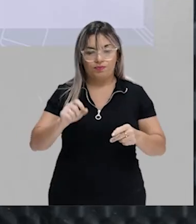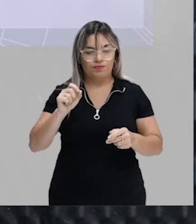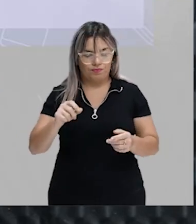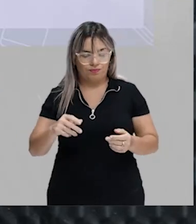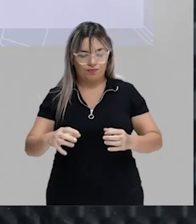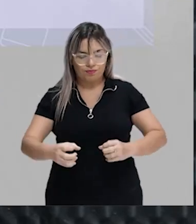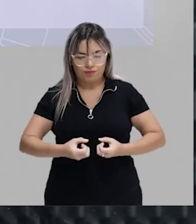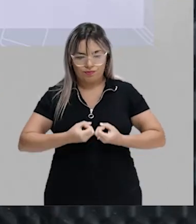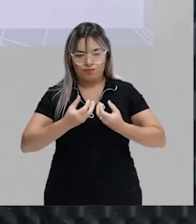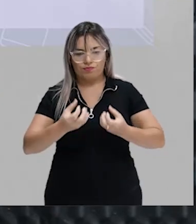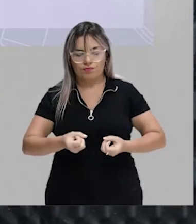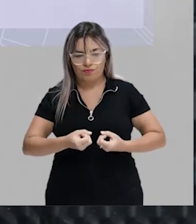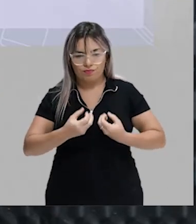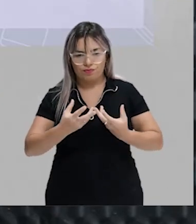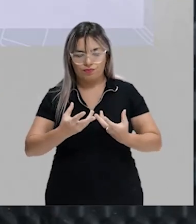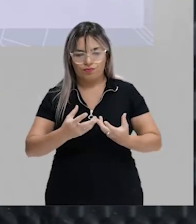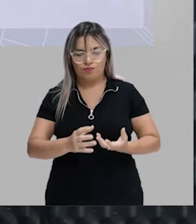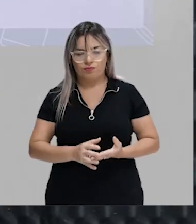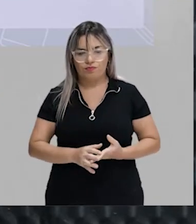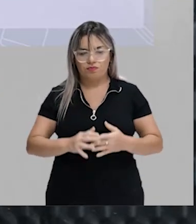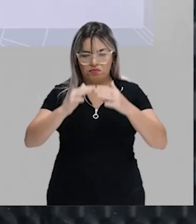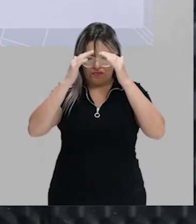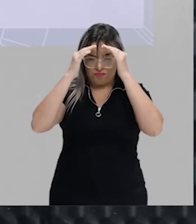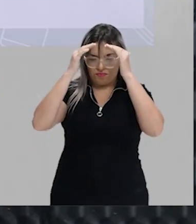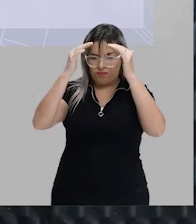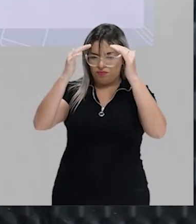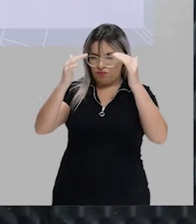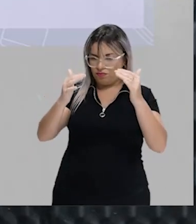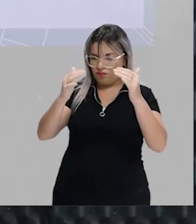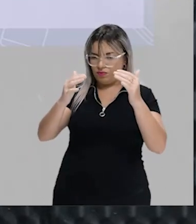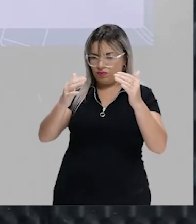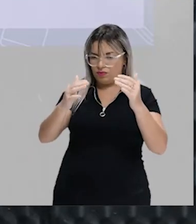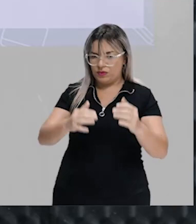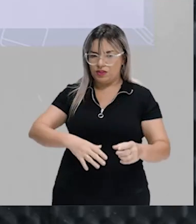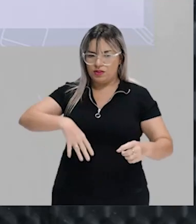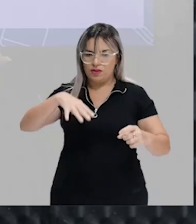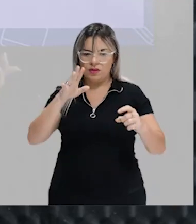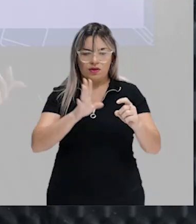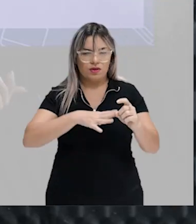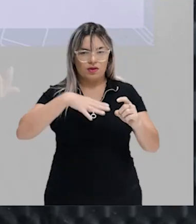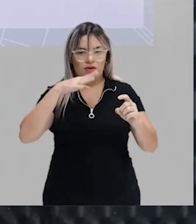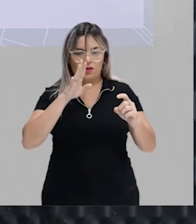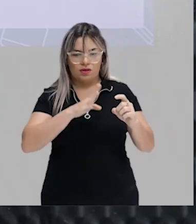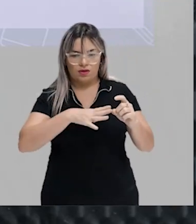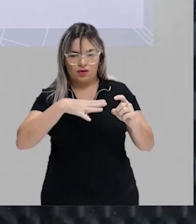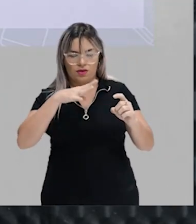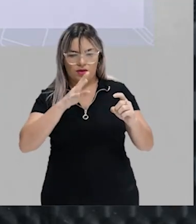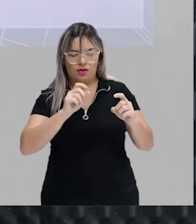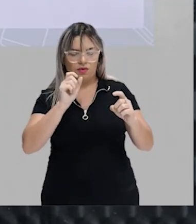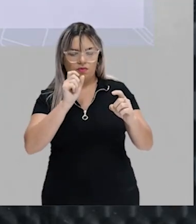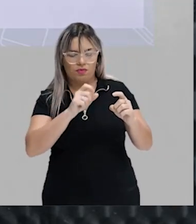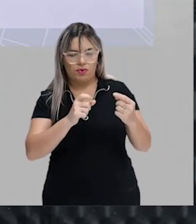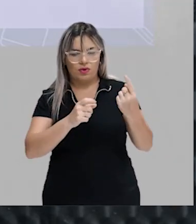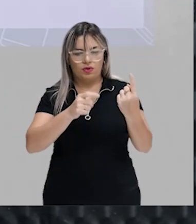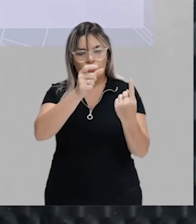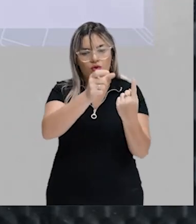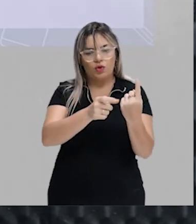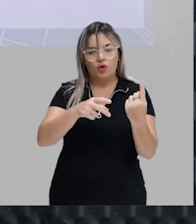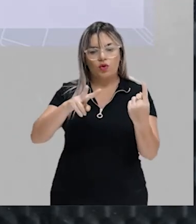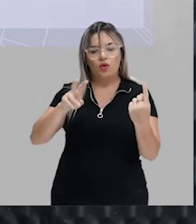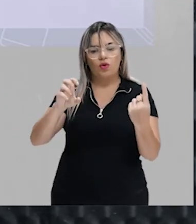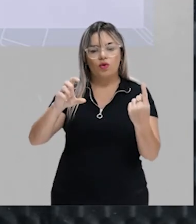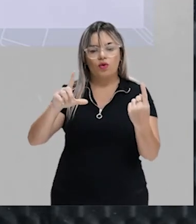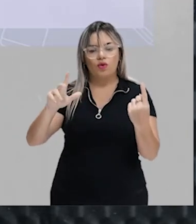questão da métrica. Ele tem muita mitologia. O velho Restelo aqui é uma personagem que aparece. Nós